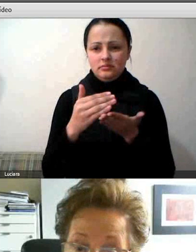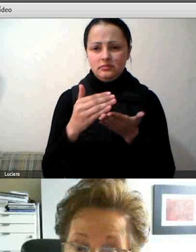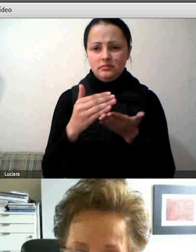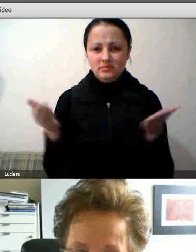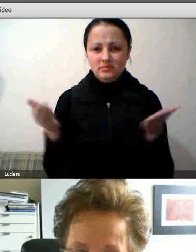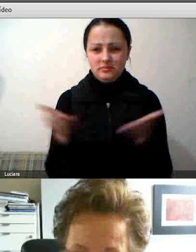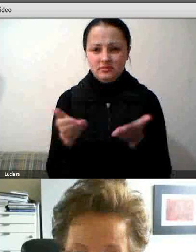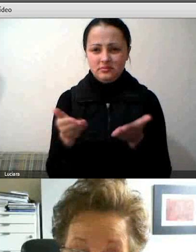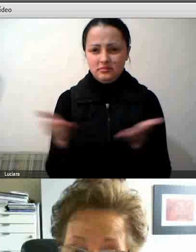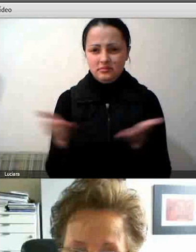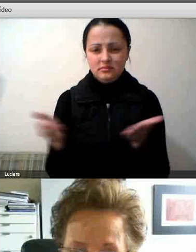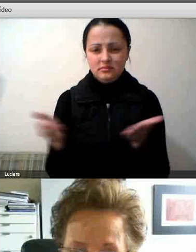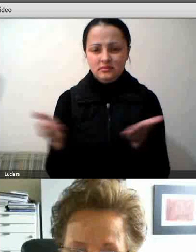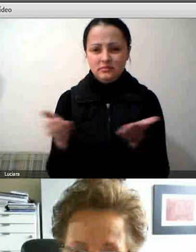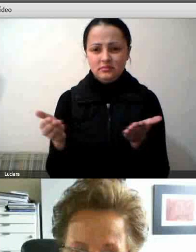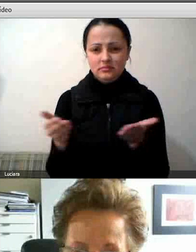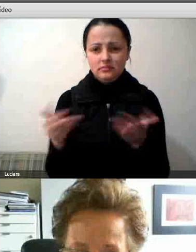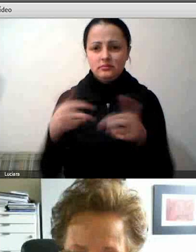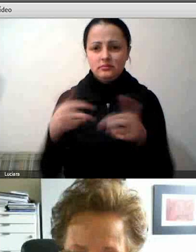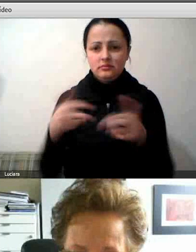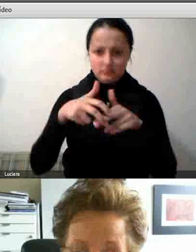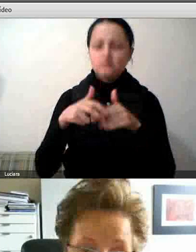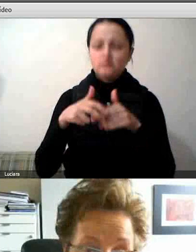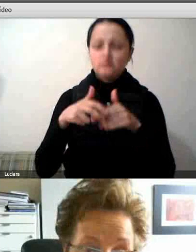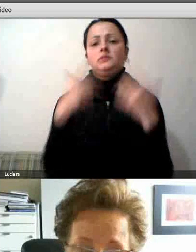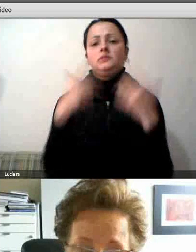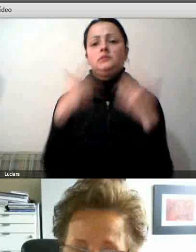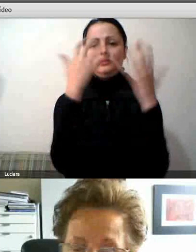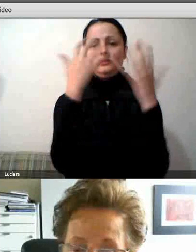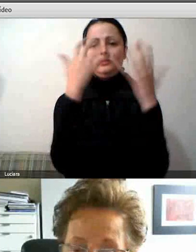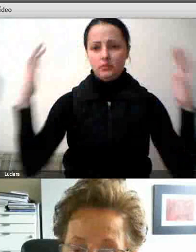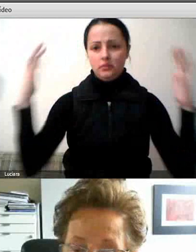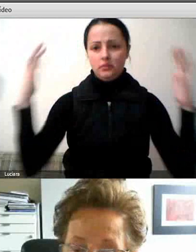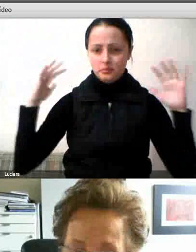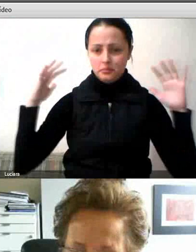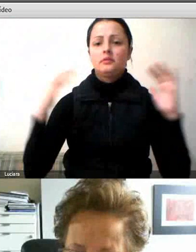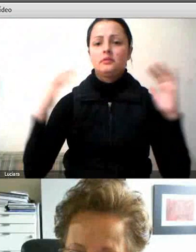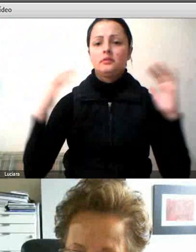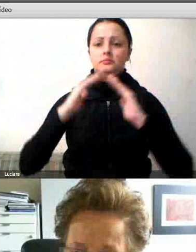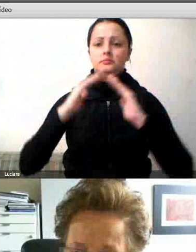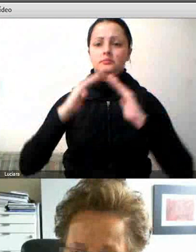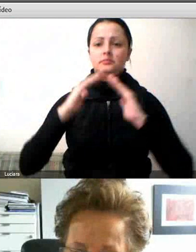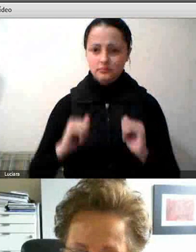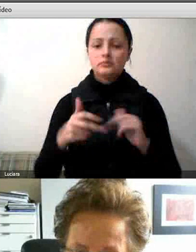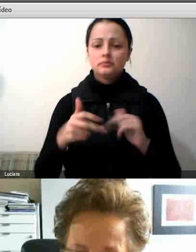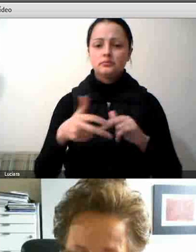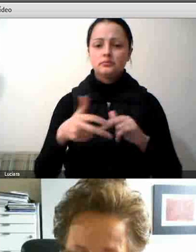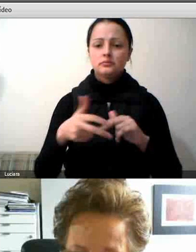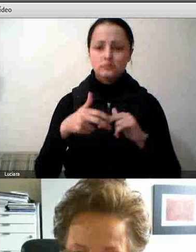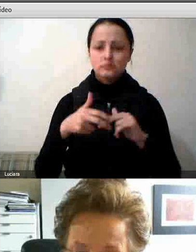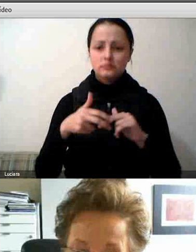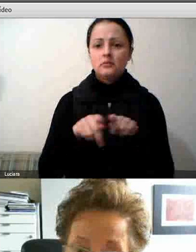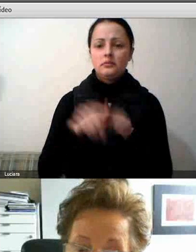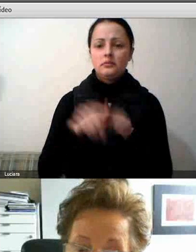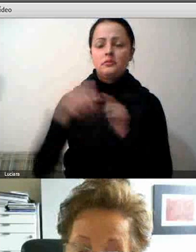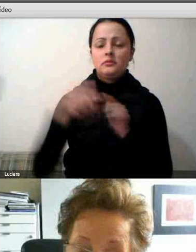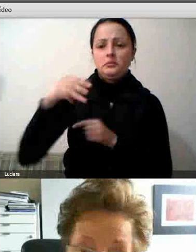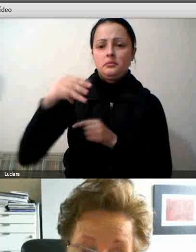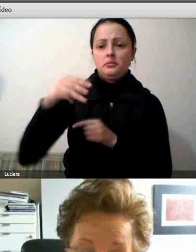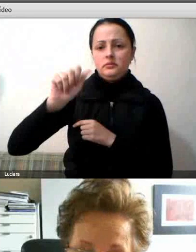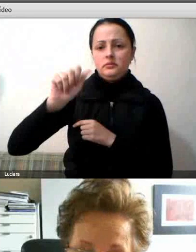com vocês, por iniciativa do Pampa. Agradeço demais a intervenção da Maria Cristina e